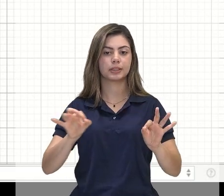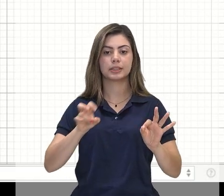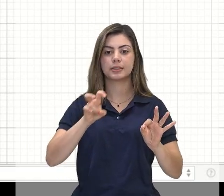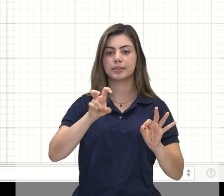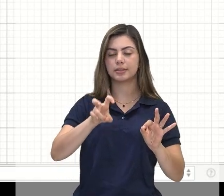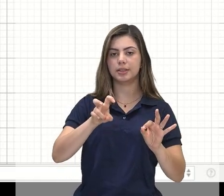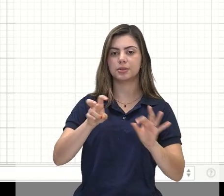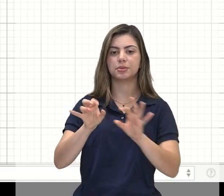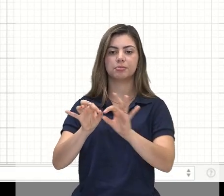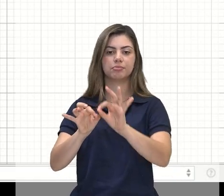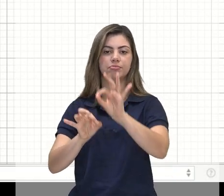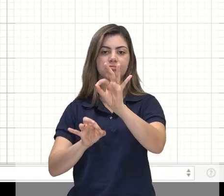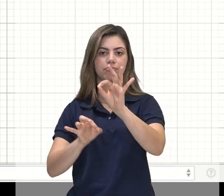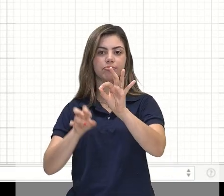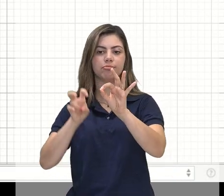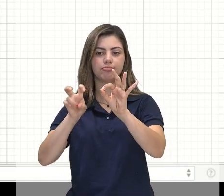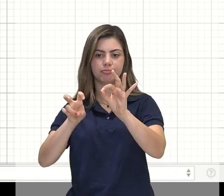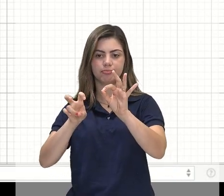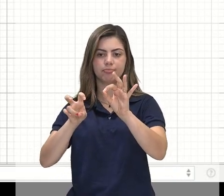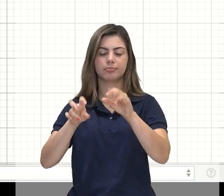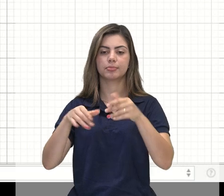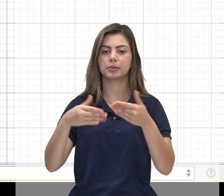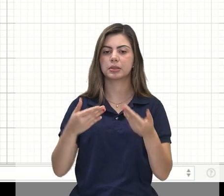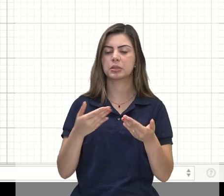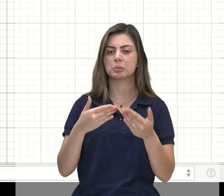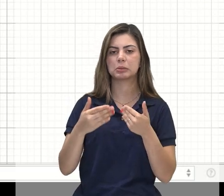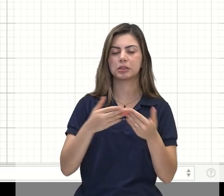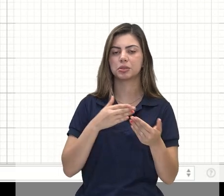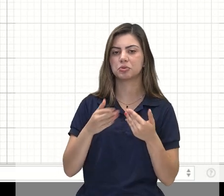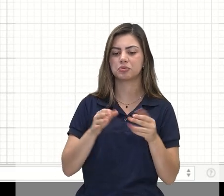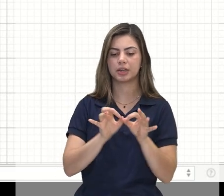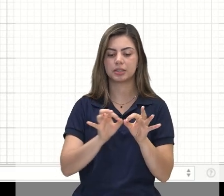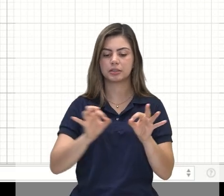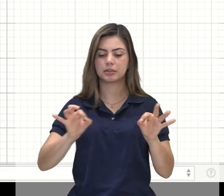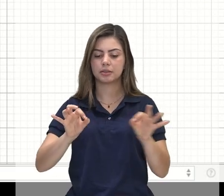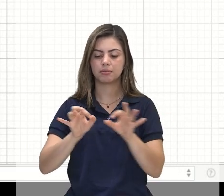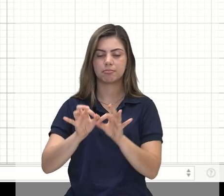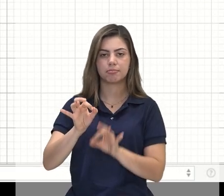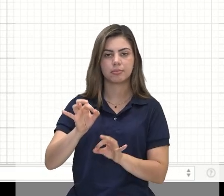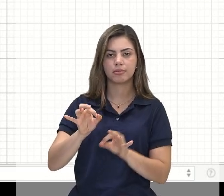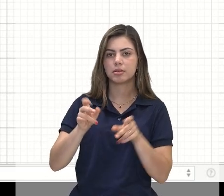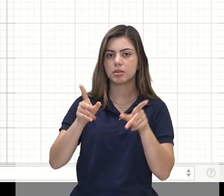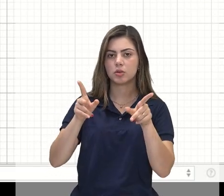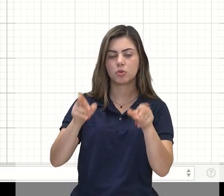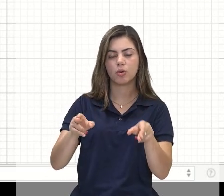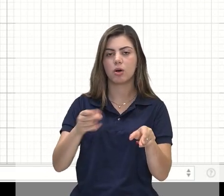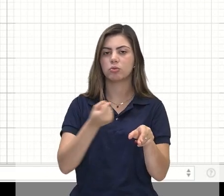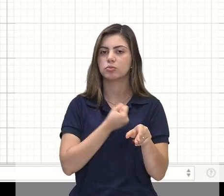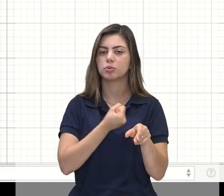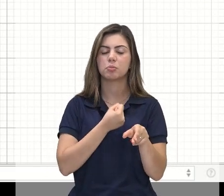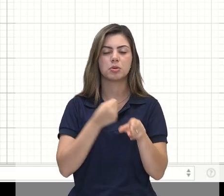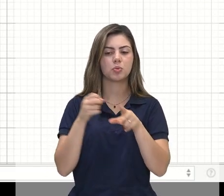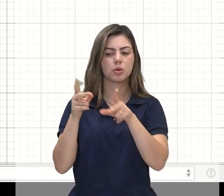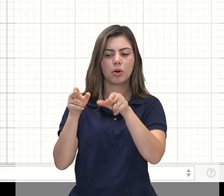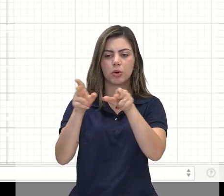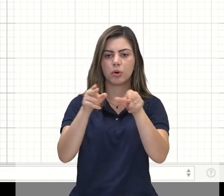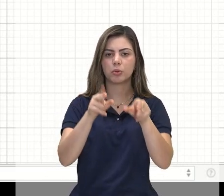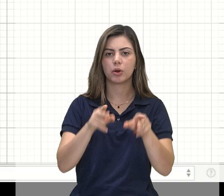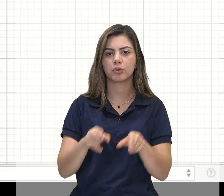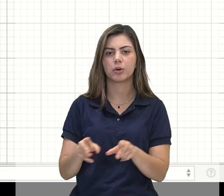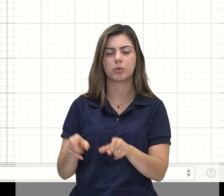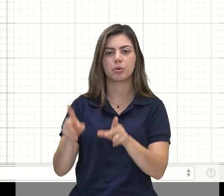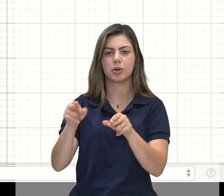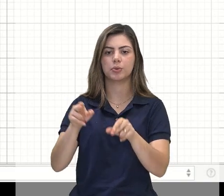5. Então, qualquer segmento que eu puxar aqui, vai ter sempre esse mesmo valor de medir distância, né? Sempre